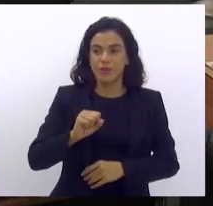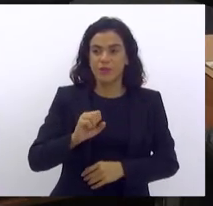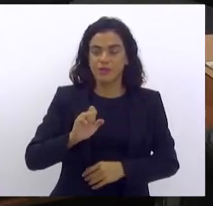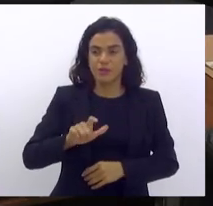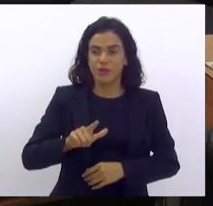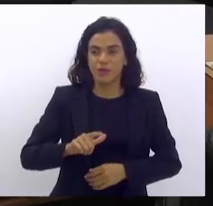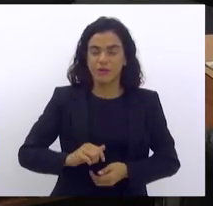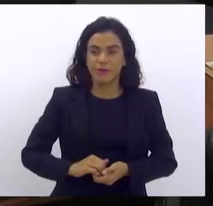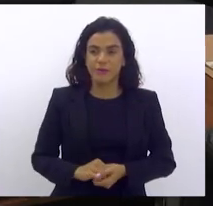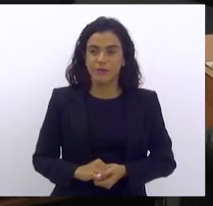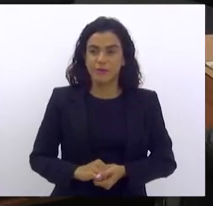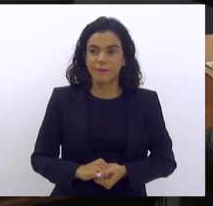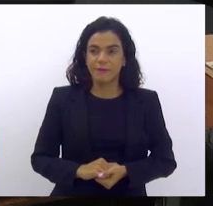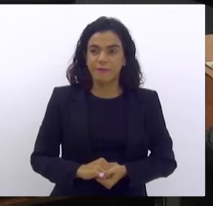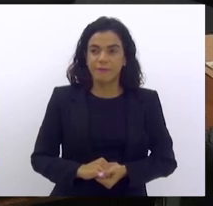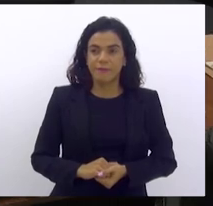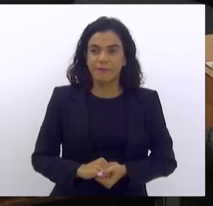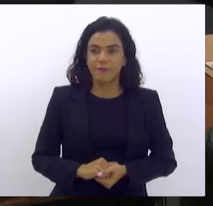pessoal.